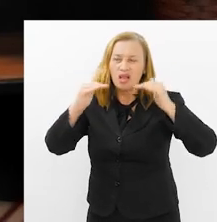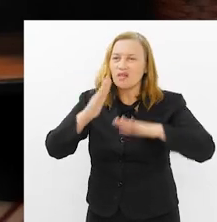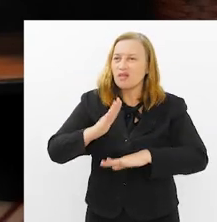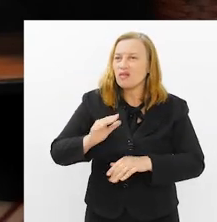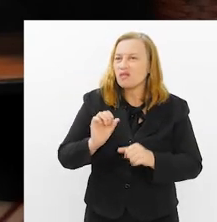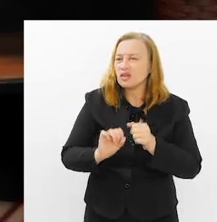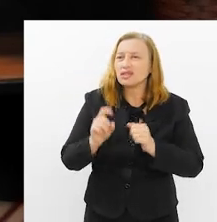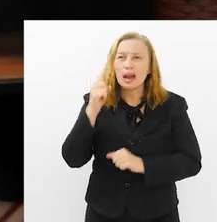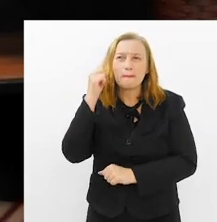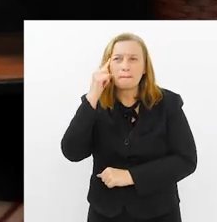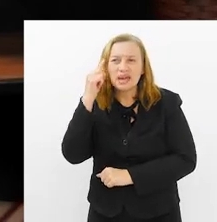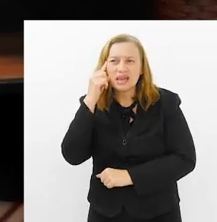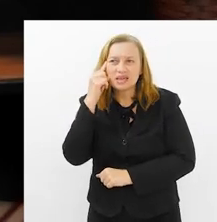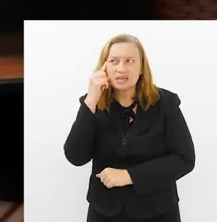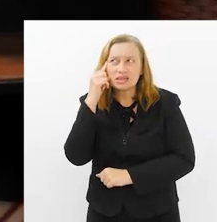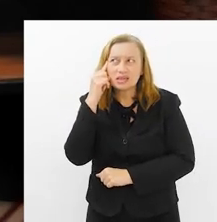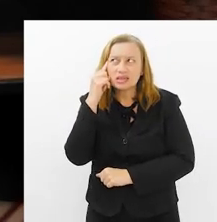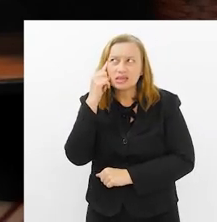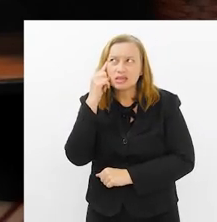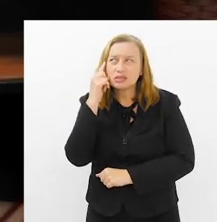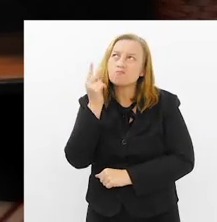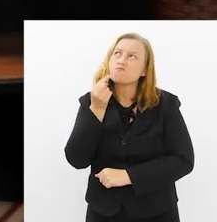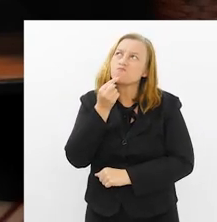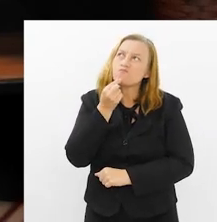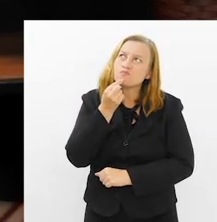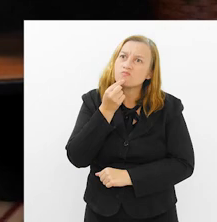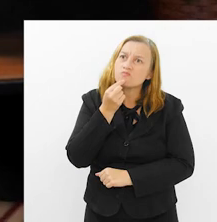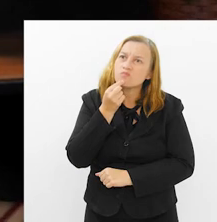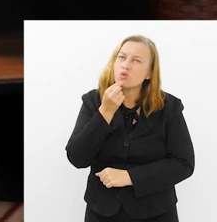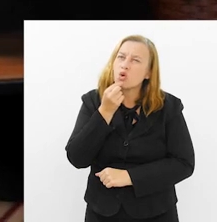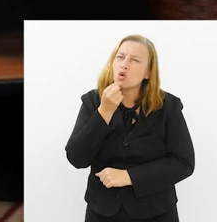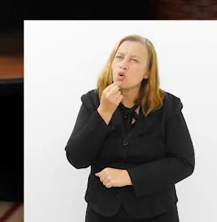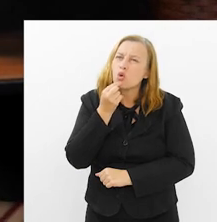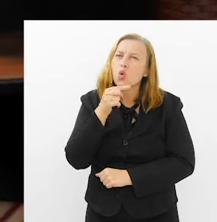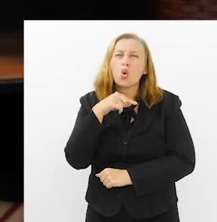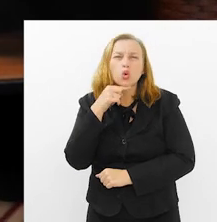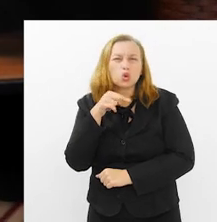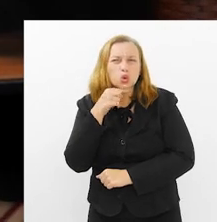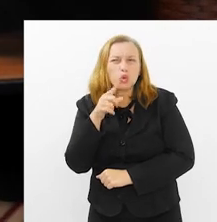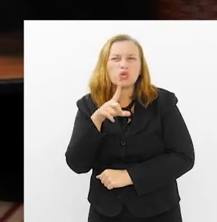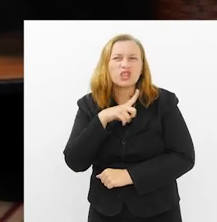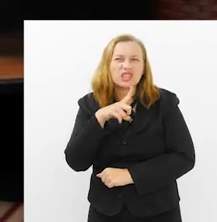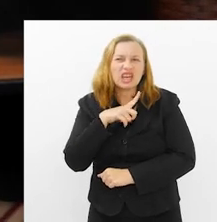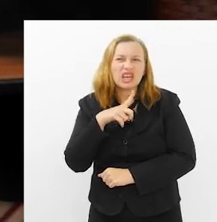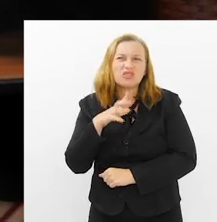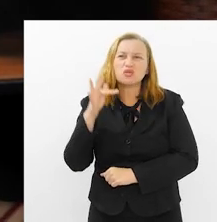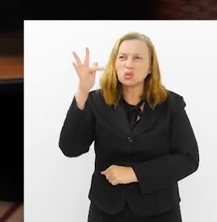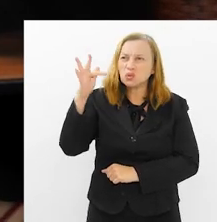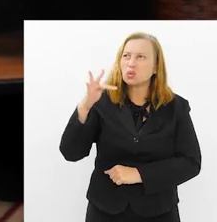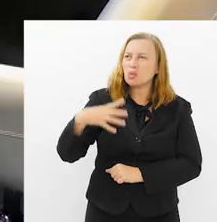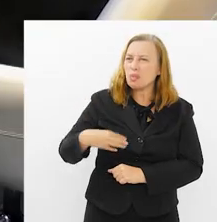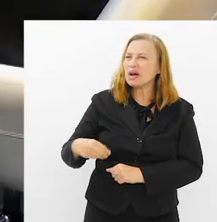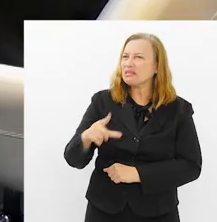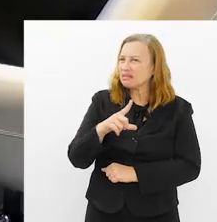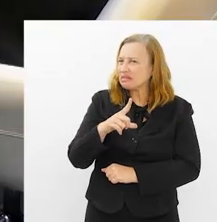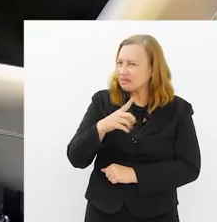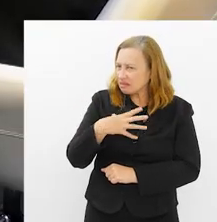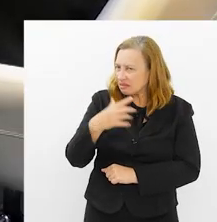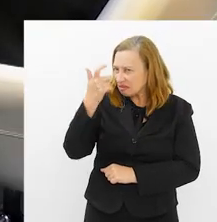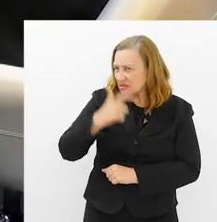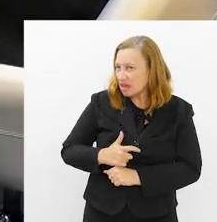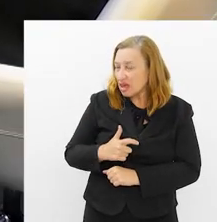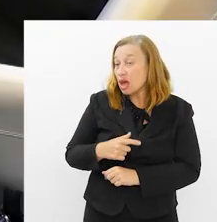mais importantes, faz com que elas pensem, talvez, ou repensem na função de